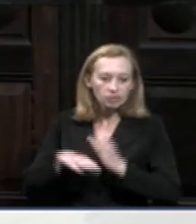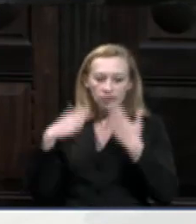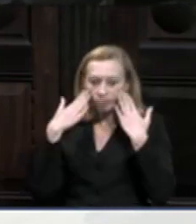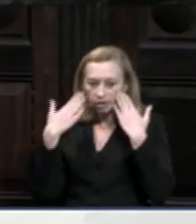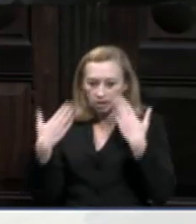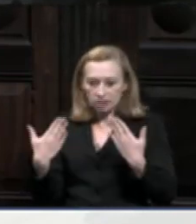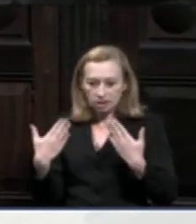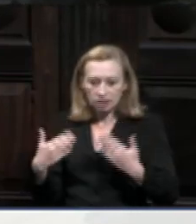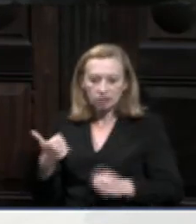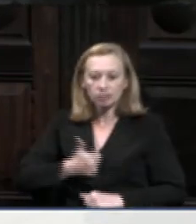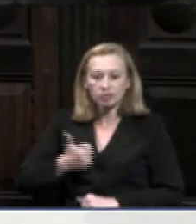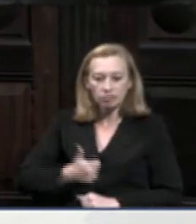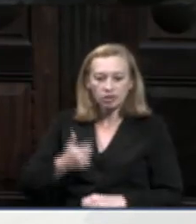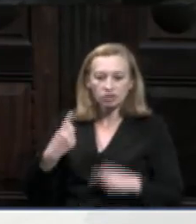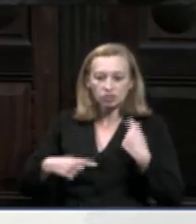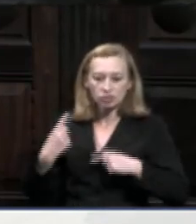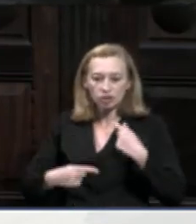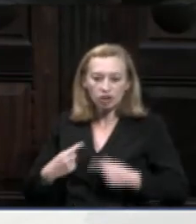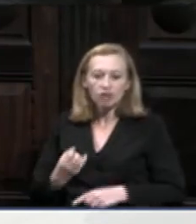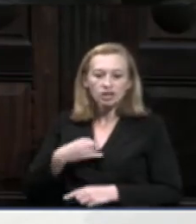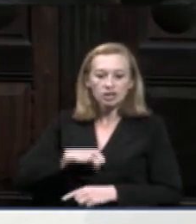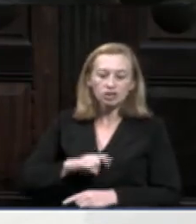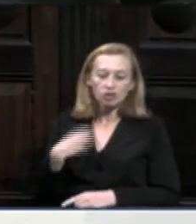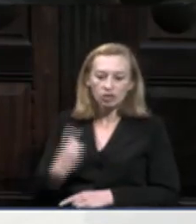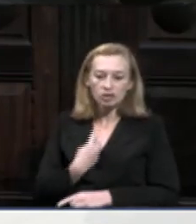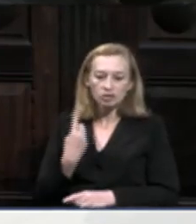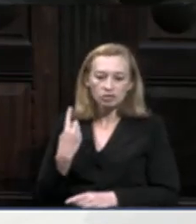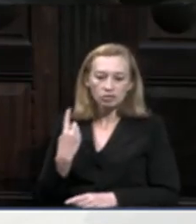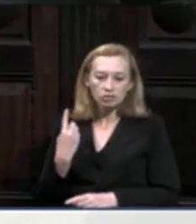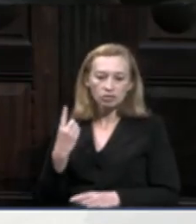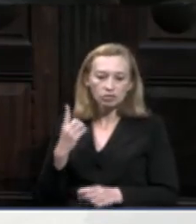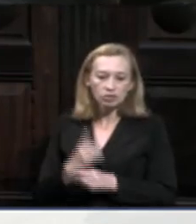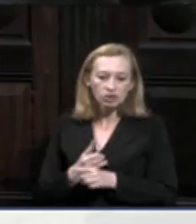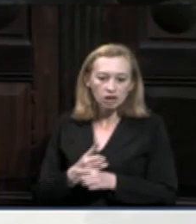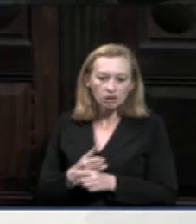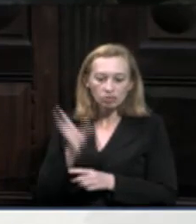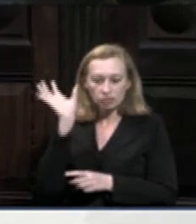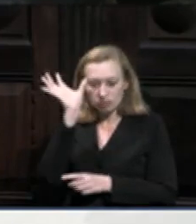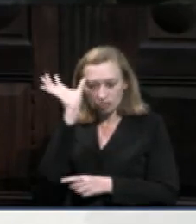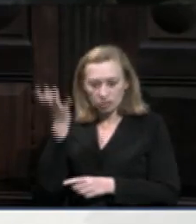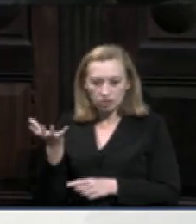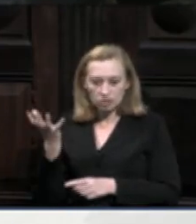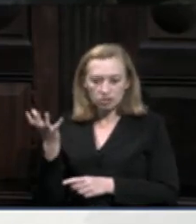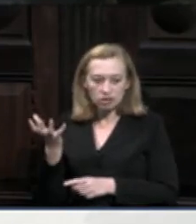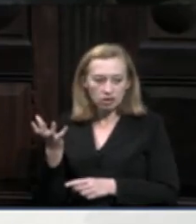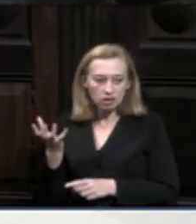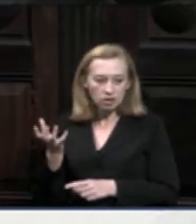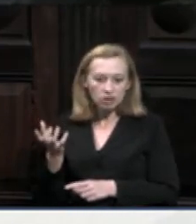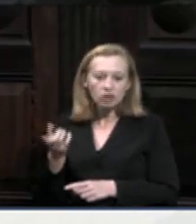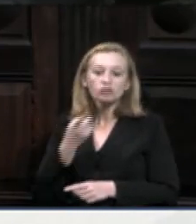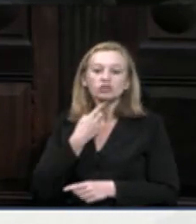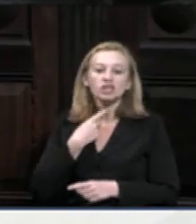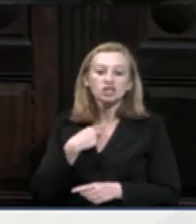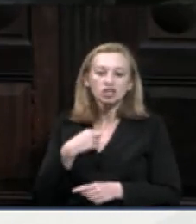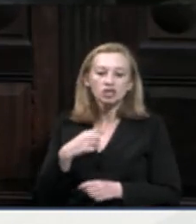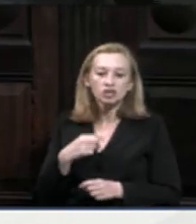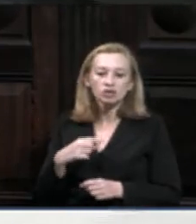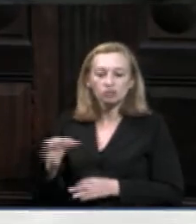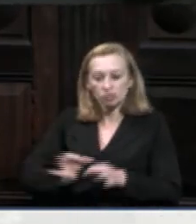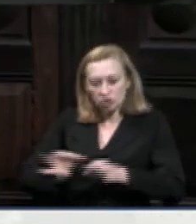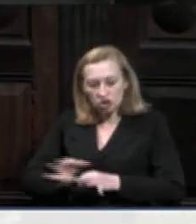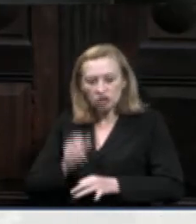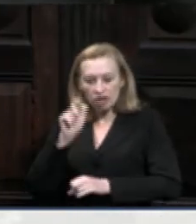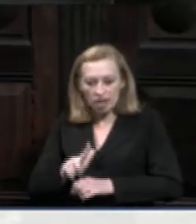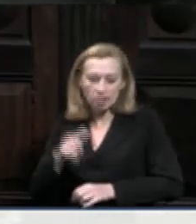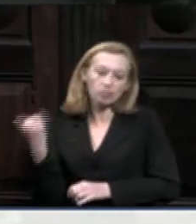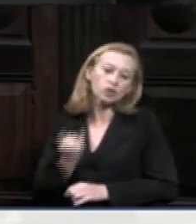apresentadas na primeira discussão. Se a gente encontrasse uma maneira, deputado Jânio Mendes, e aqui é o desenho que eu quero aqui apontar, porque esse projeto é muito